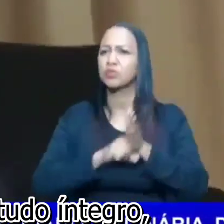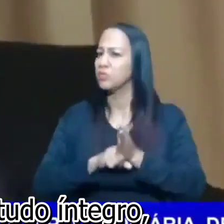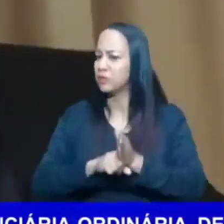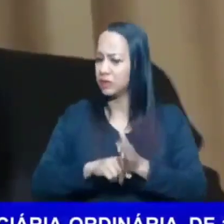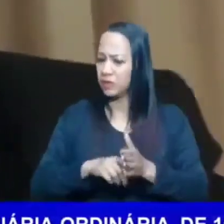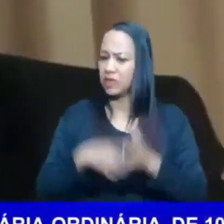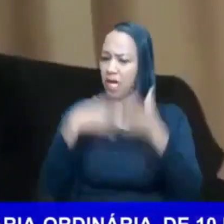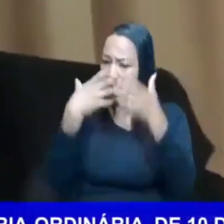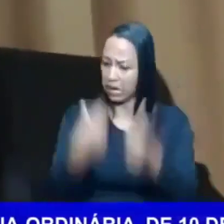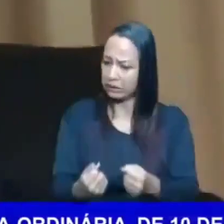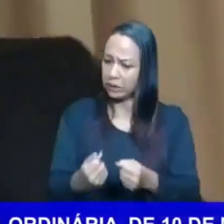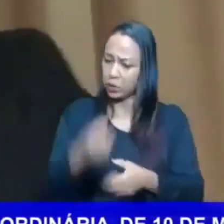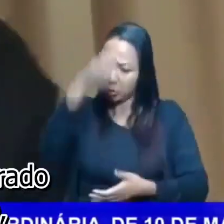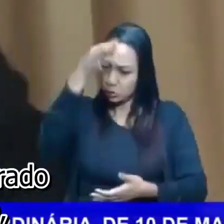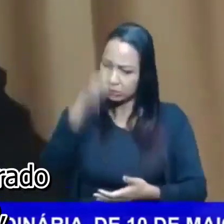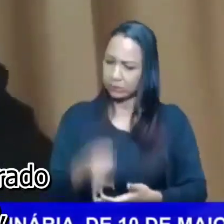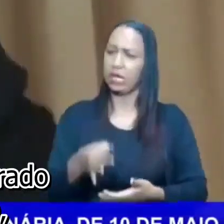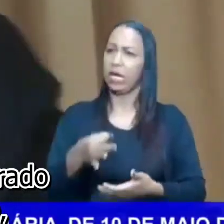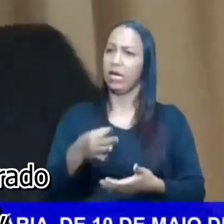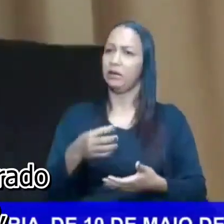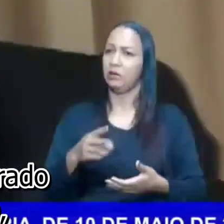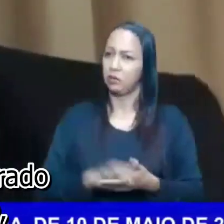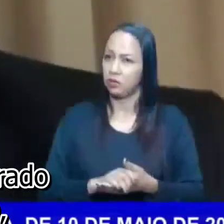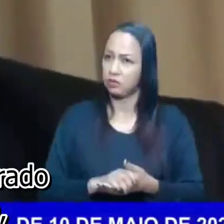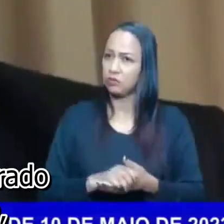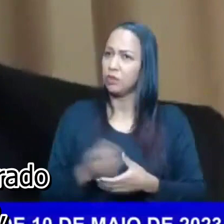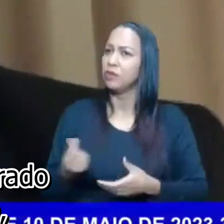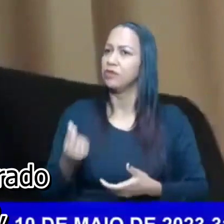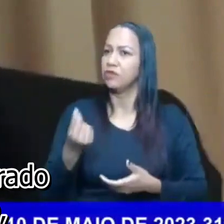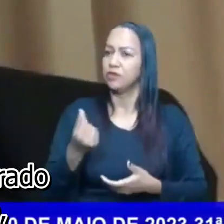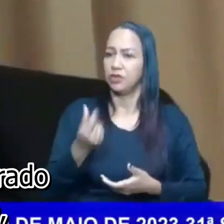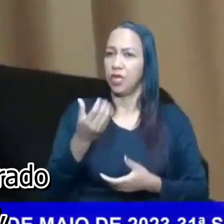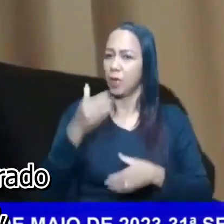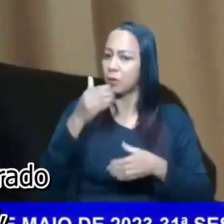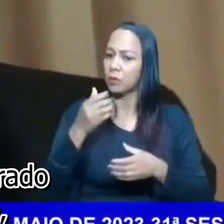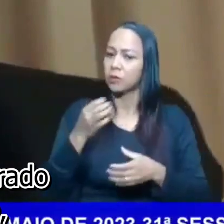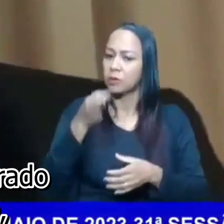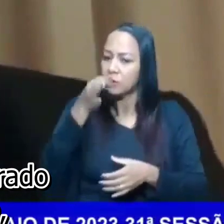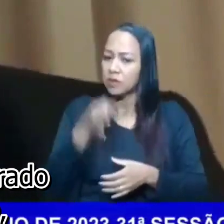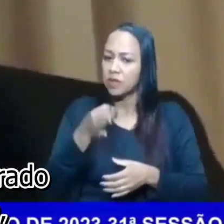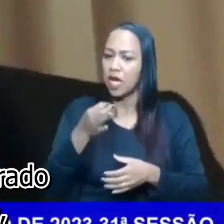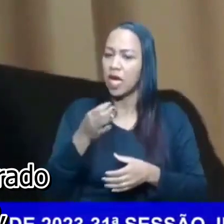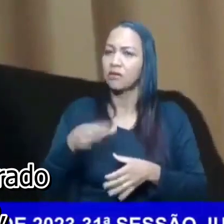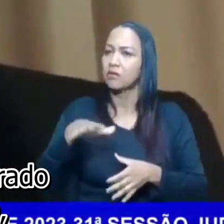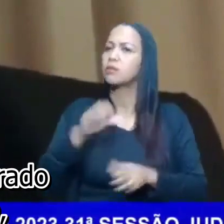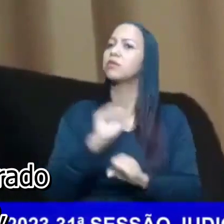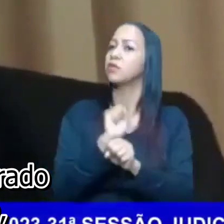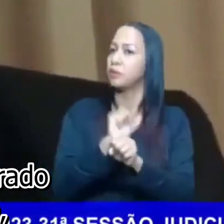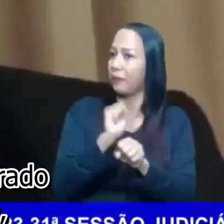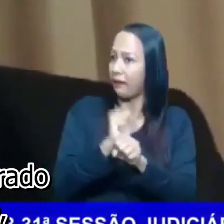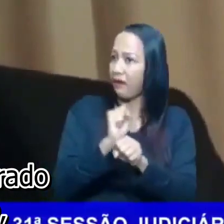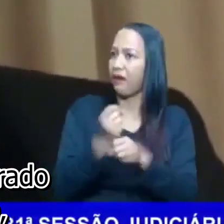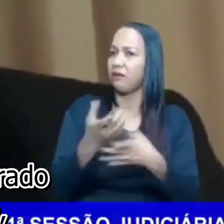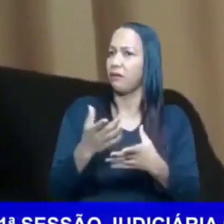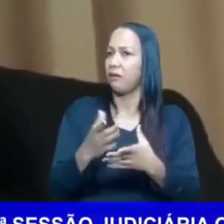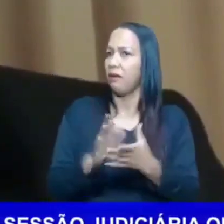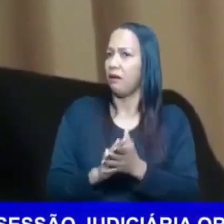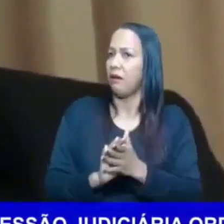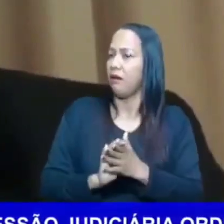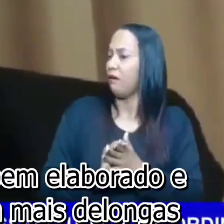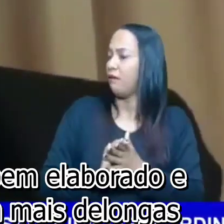tudo íntegro, com valores dentro daquilo que era esperado, não foi nenhuma coisa assim